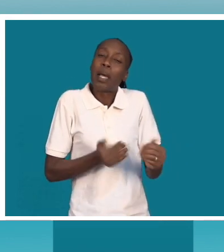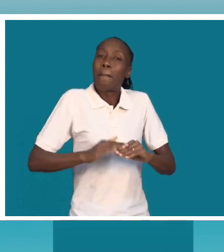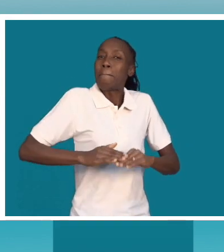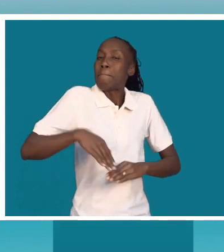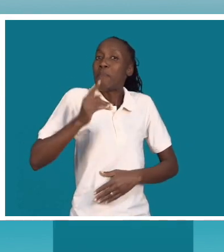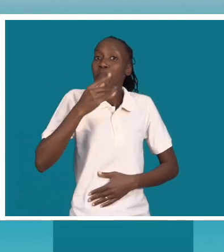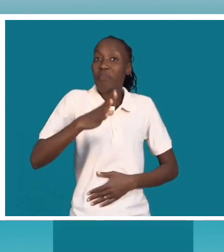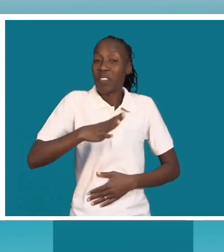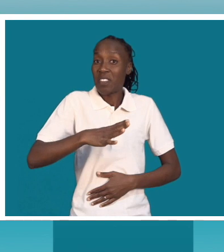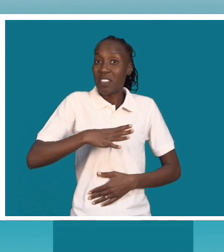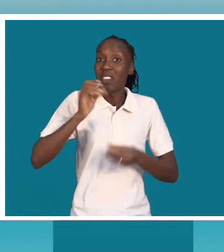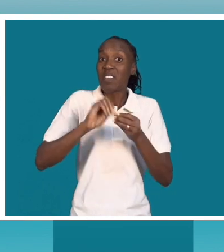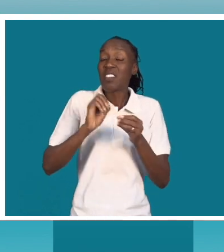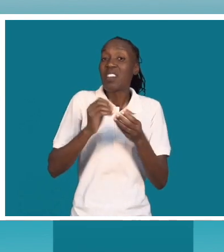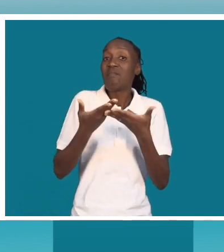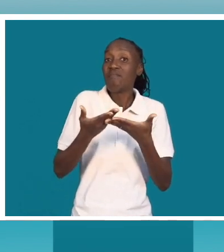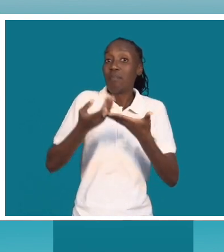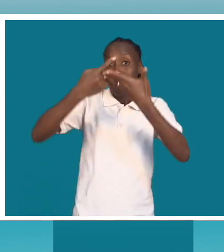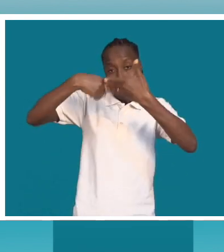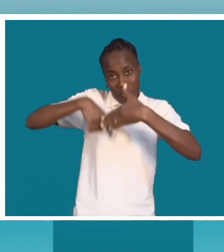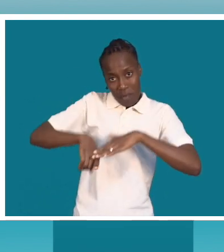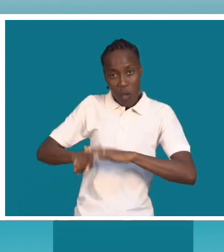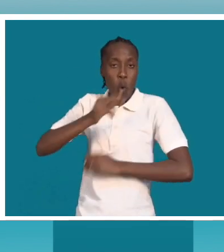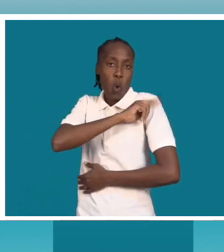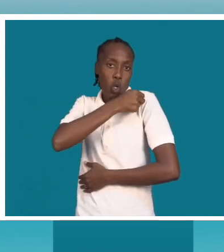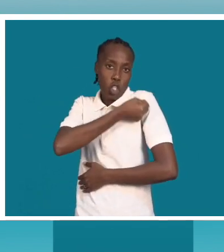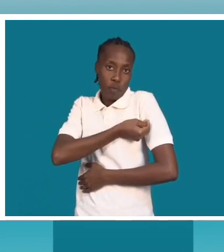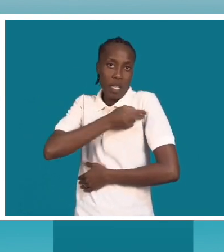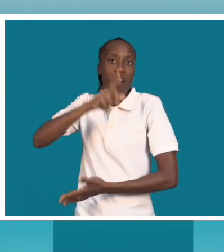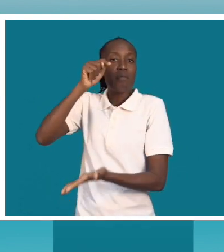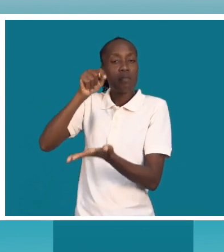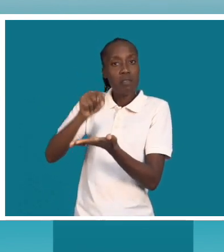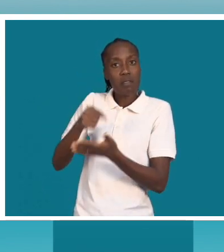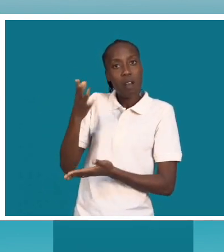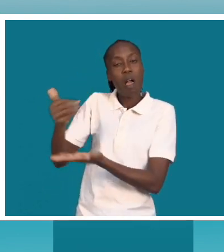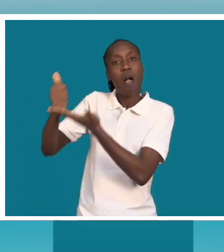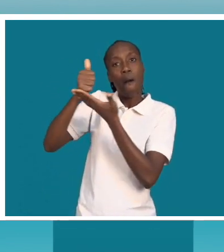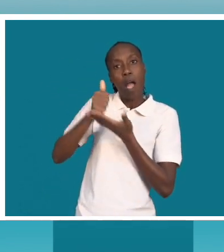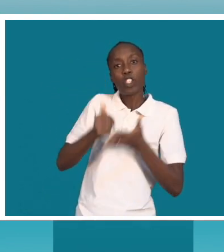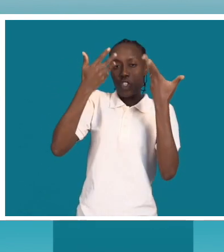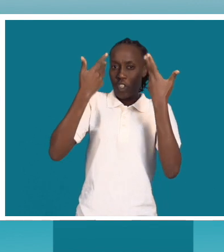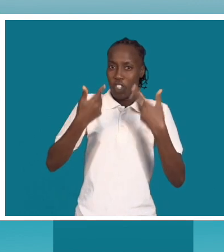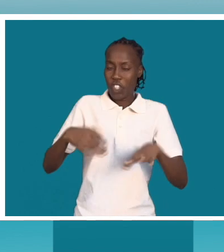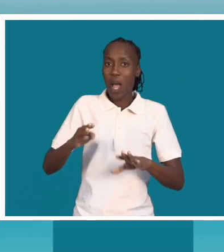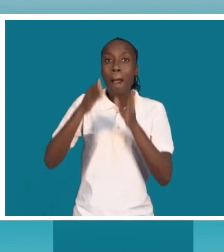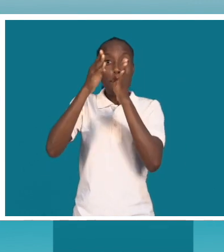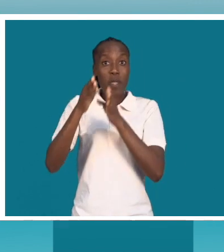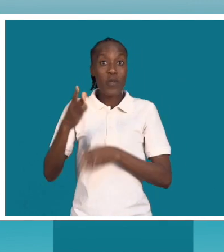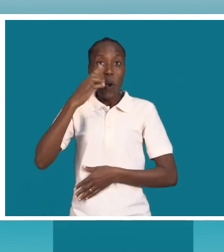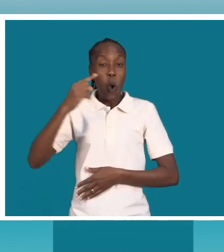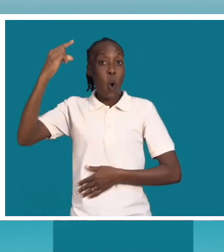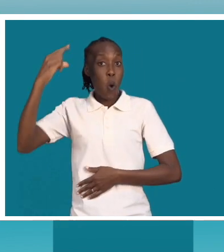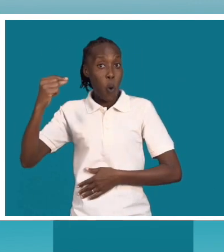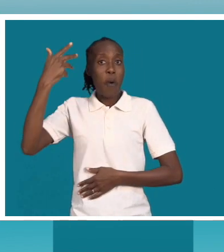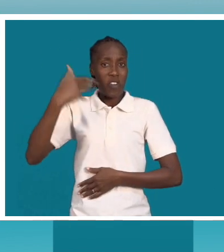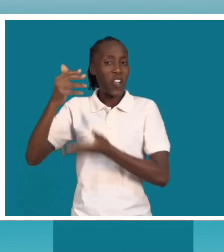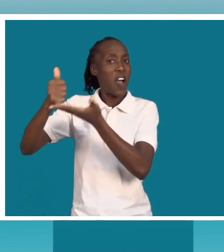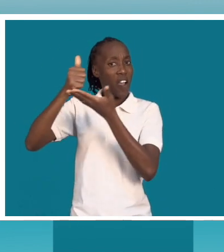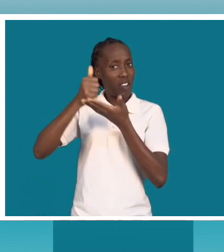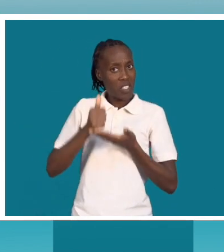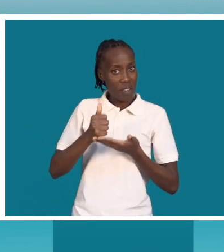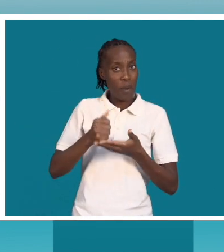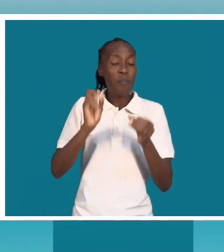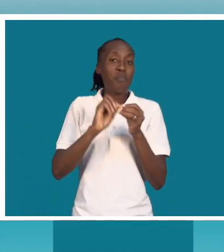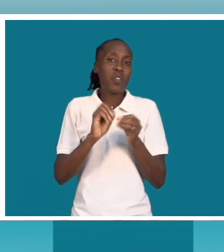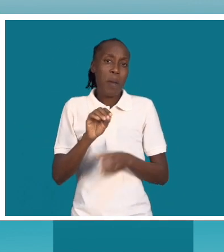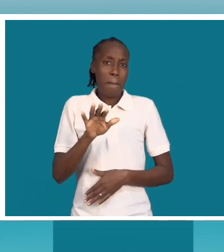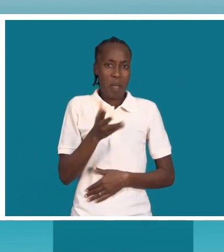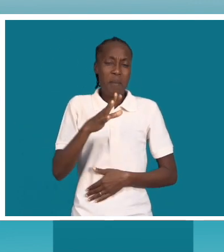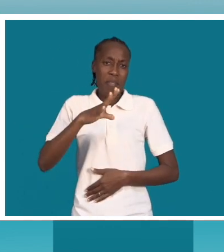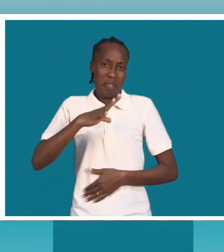bala.